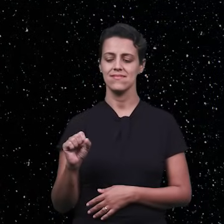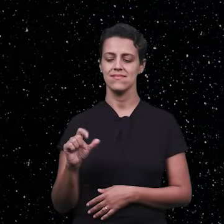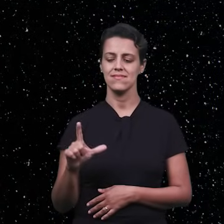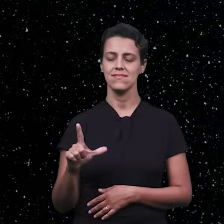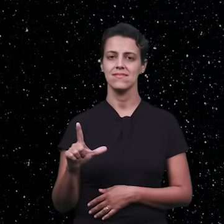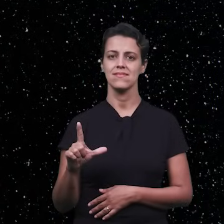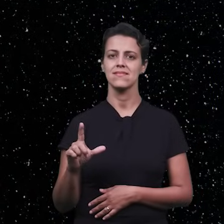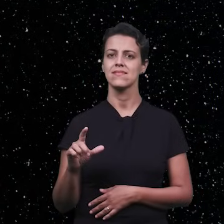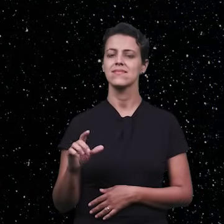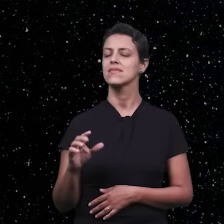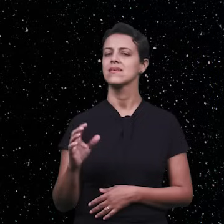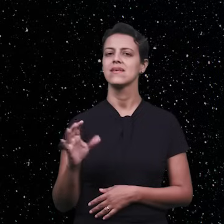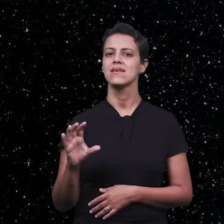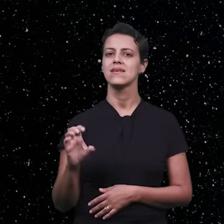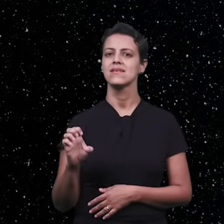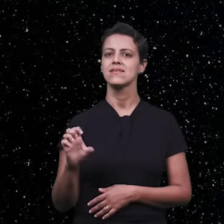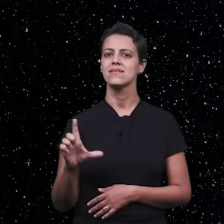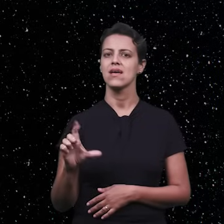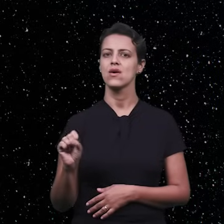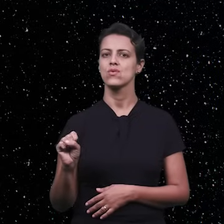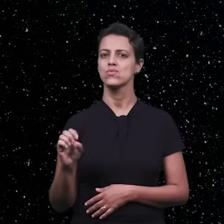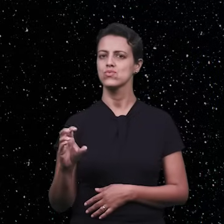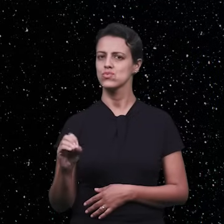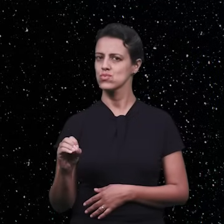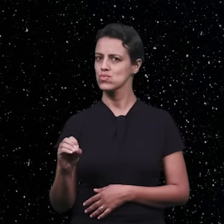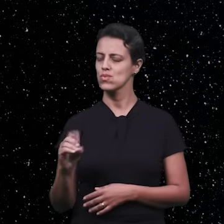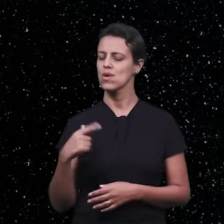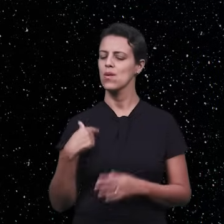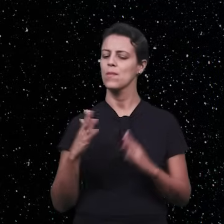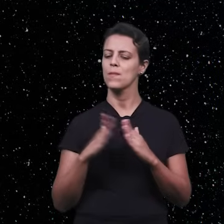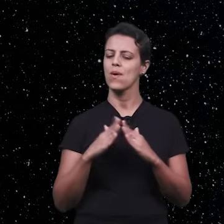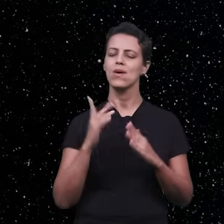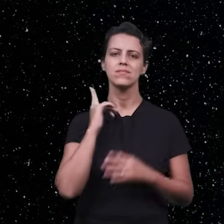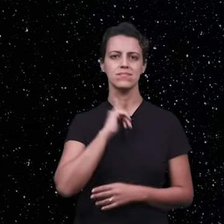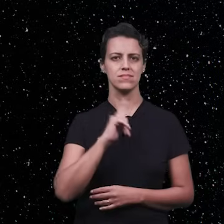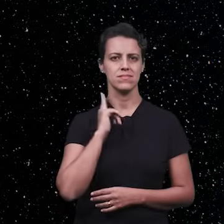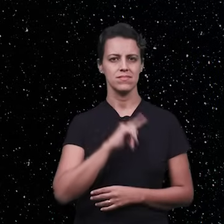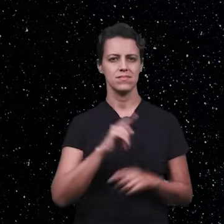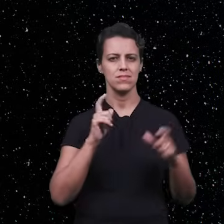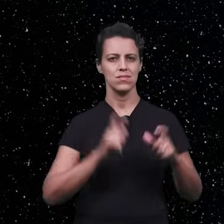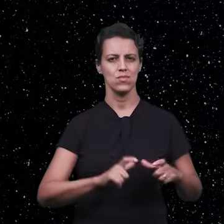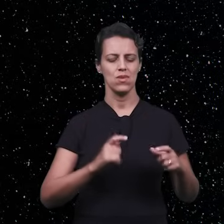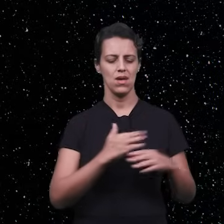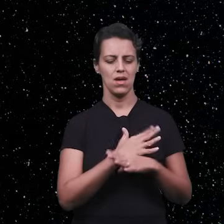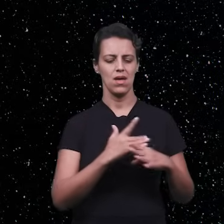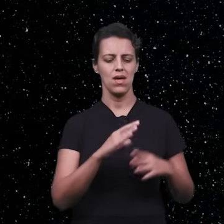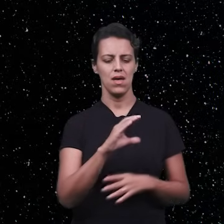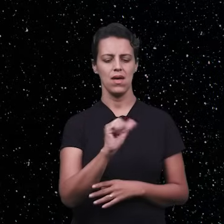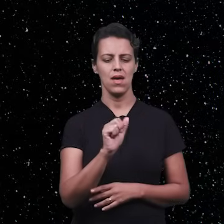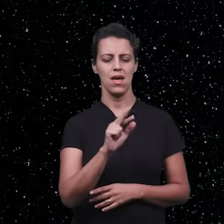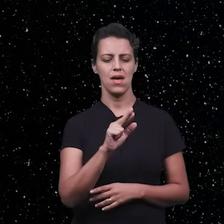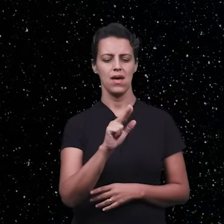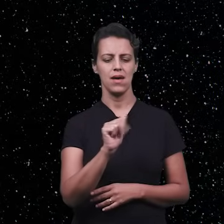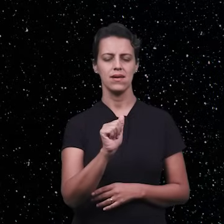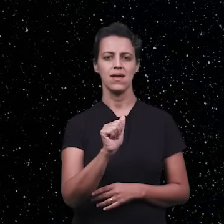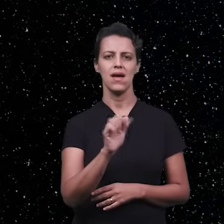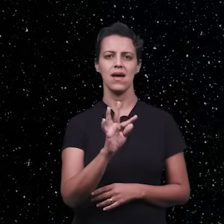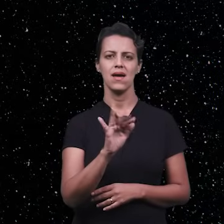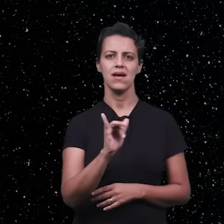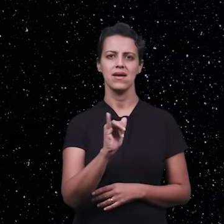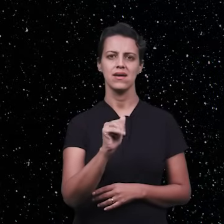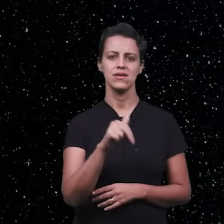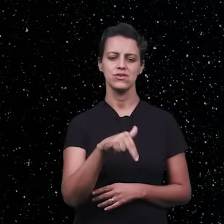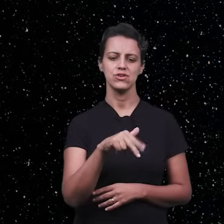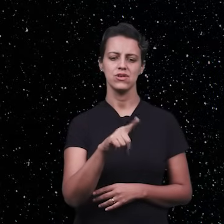Igreja Santa Cruz 2, em Caratinga, do pastor Anacleto. O Evangelho